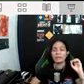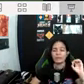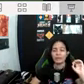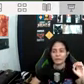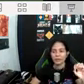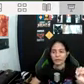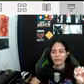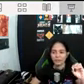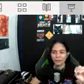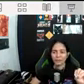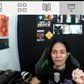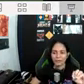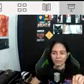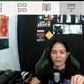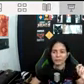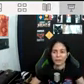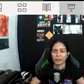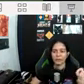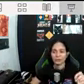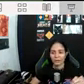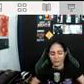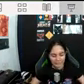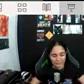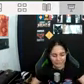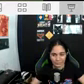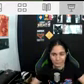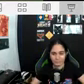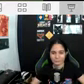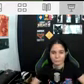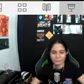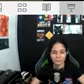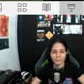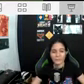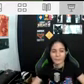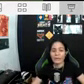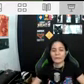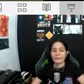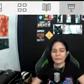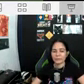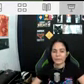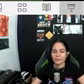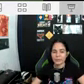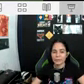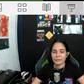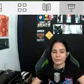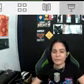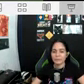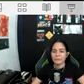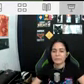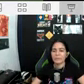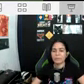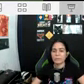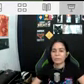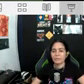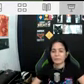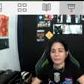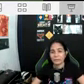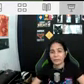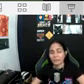importante verificar se o seu trabalho tem ou não variação. Então, se você estiver interessado em saber